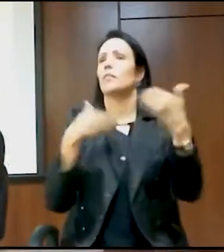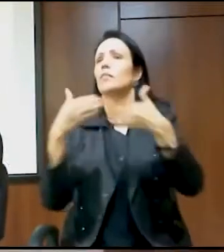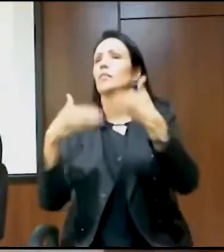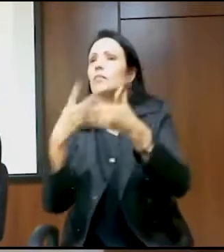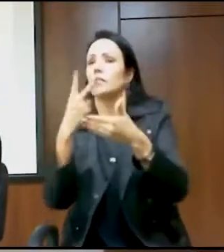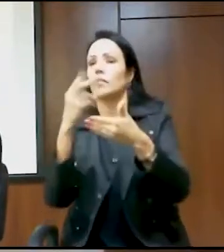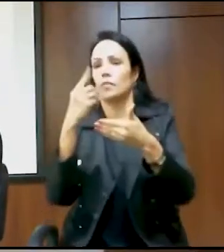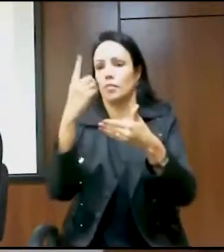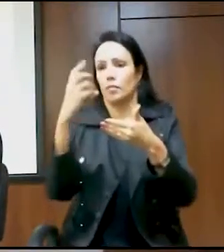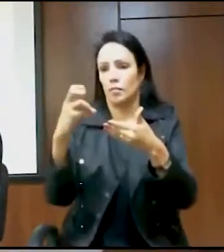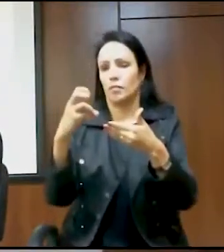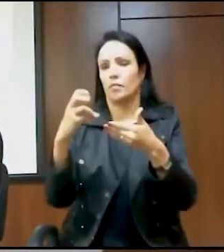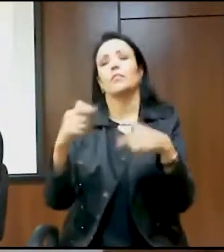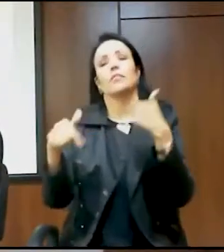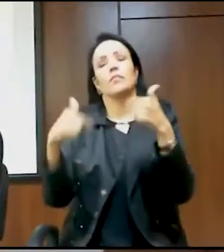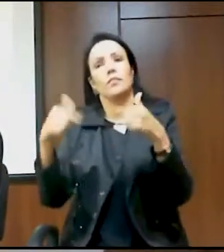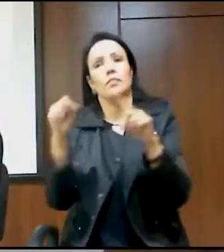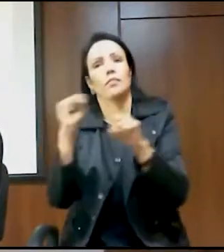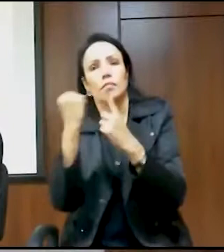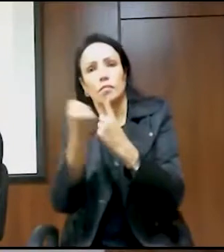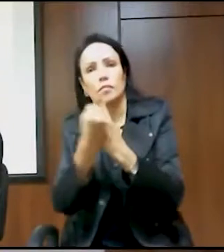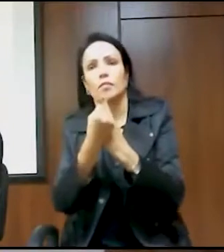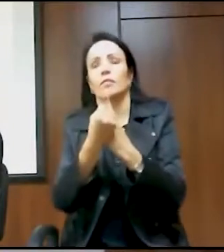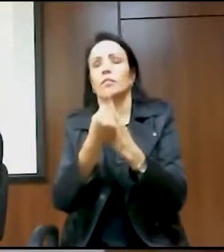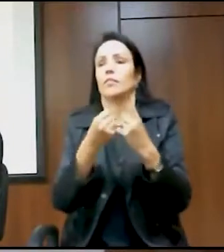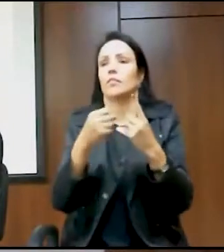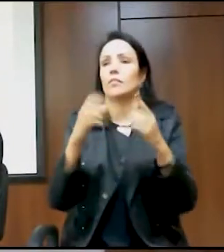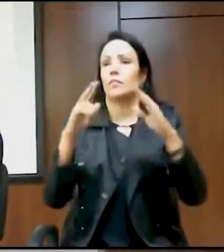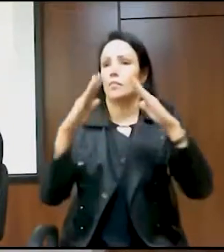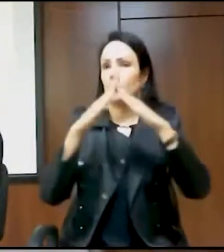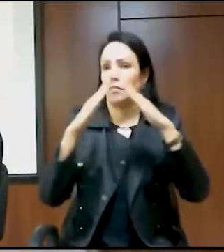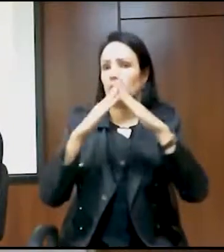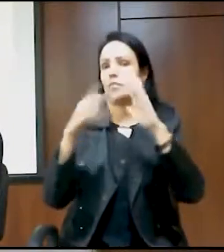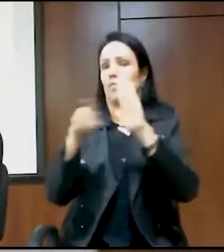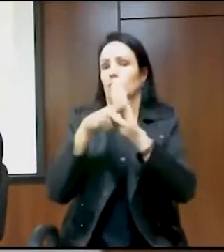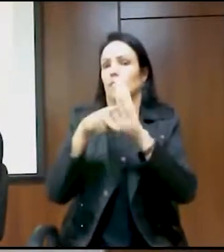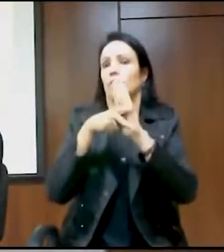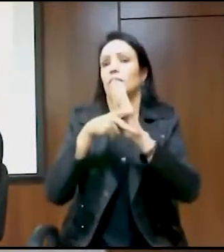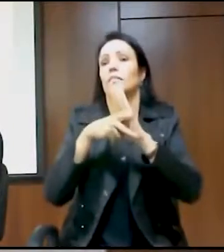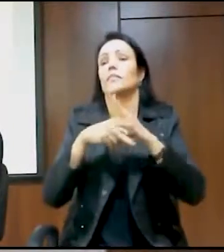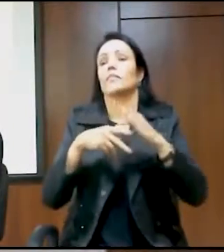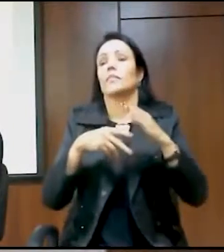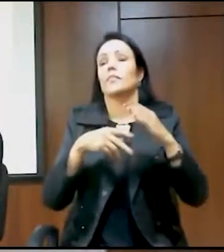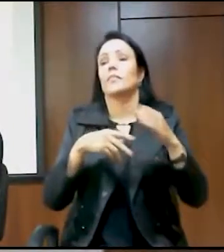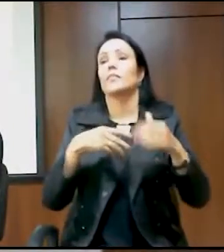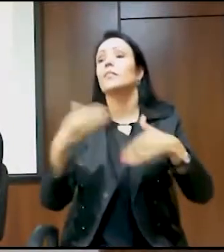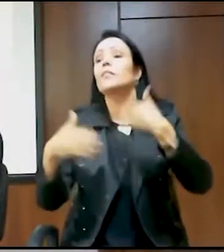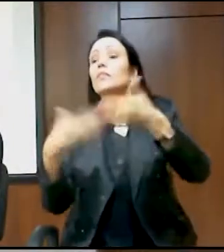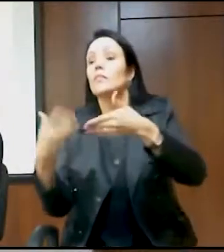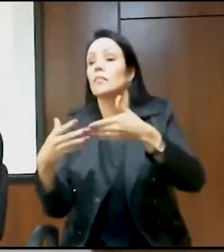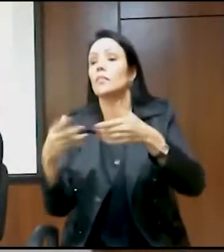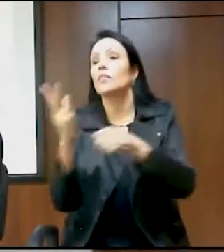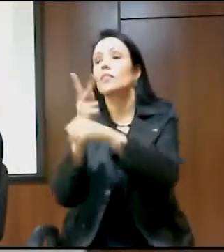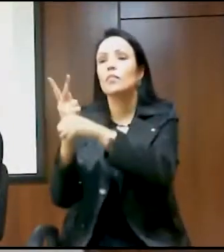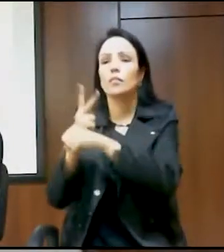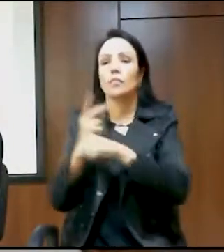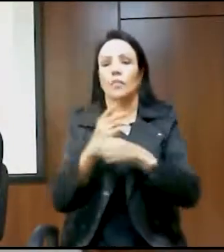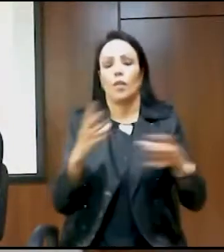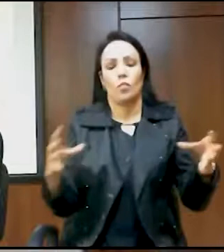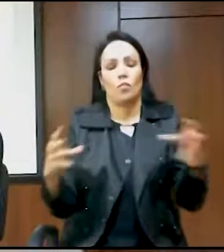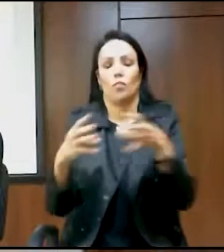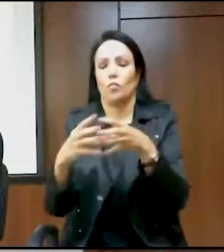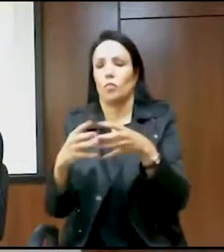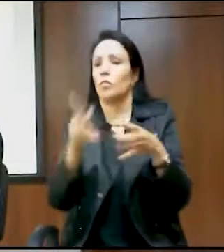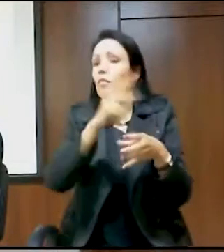um fórum sobre trabalho social em habitação, onde a gente vem buscando reunir